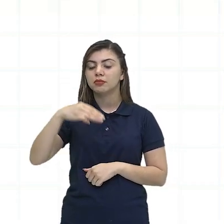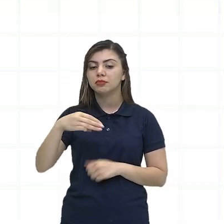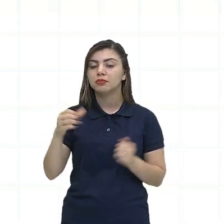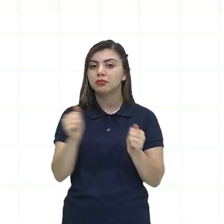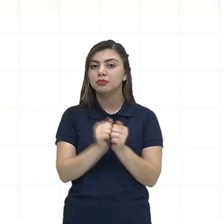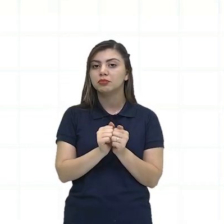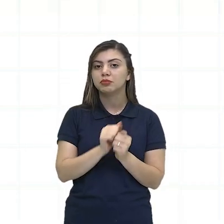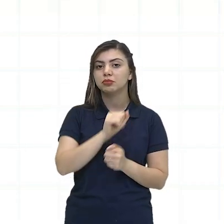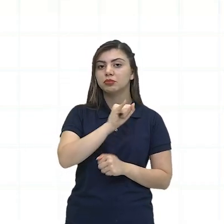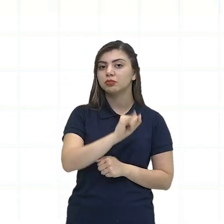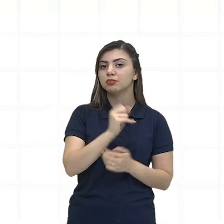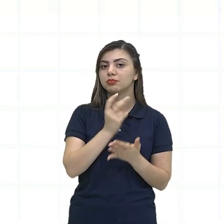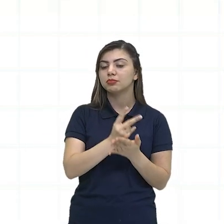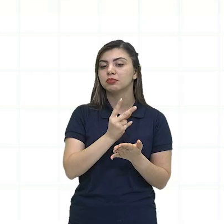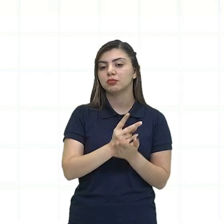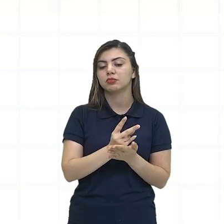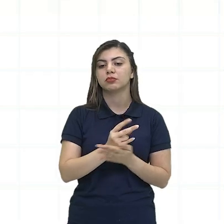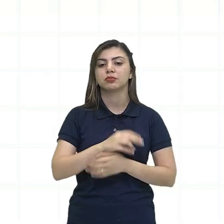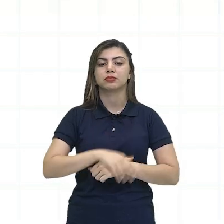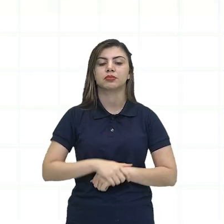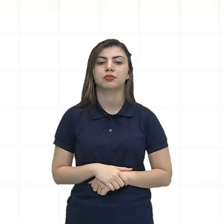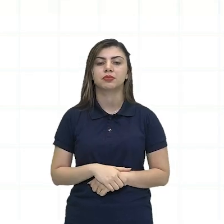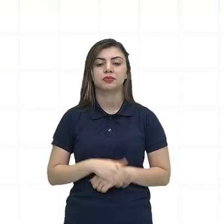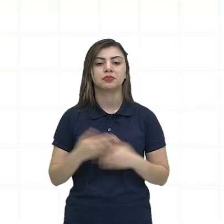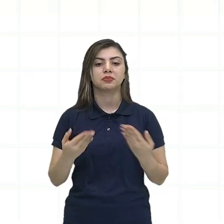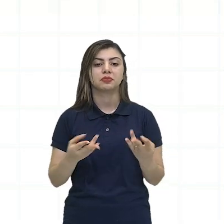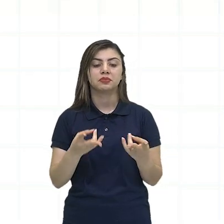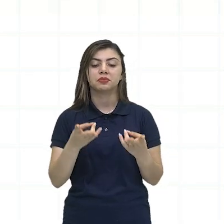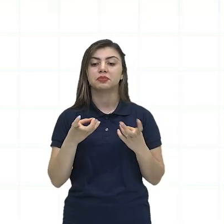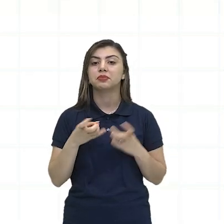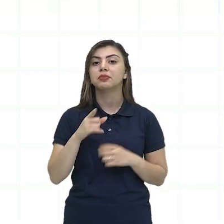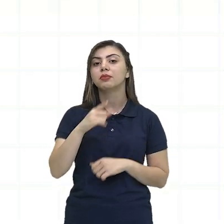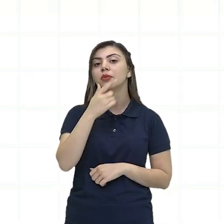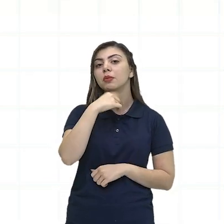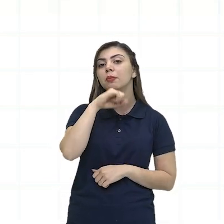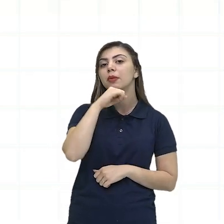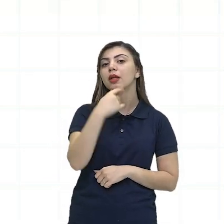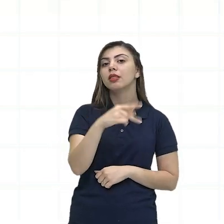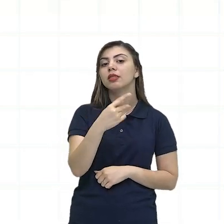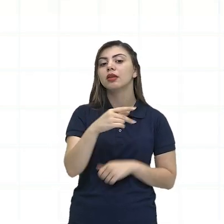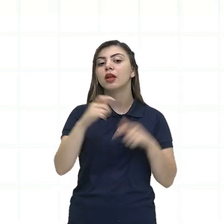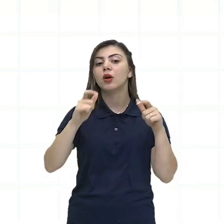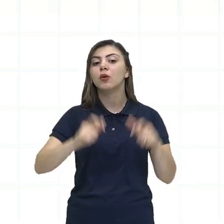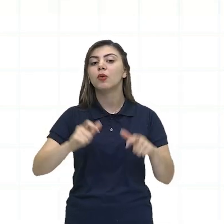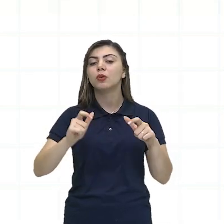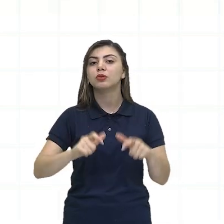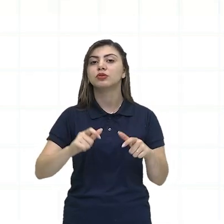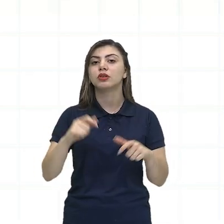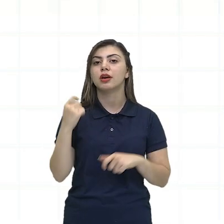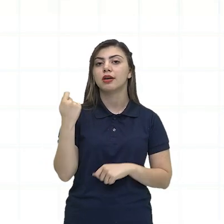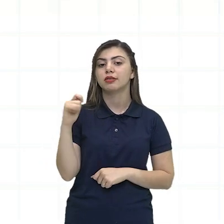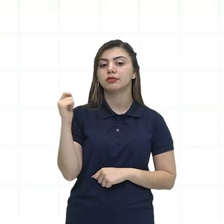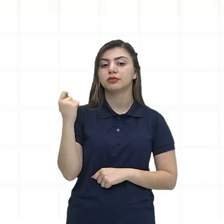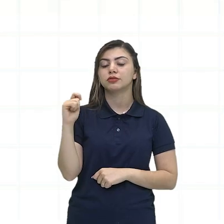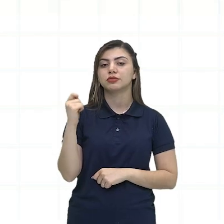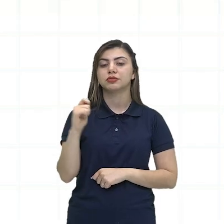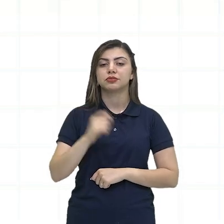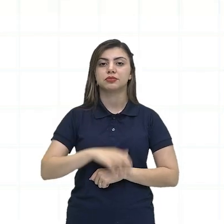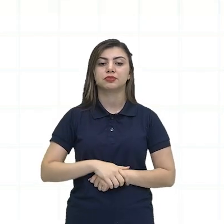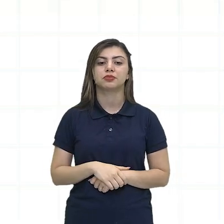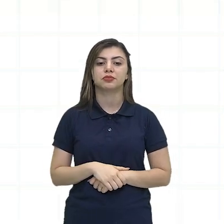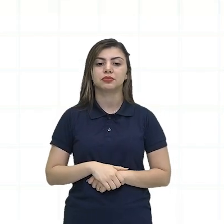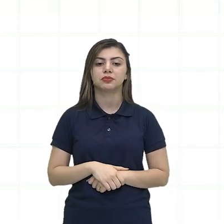lógica, ok? Vejam que o pai dele, de onde ele é? Da Argentina. Agora eu